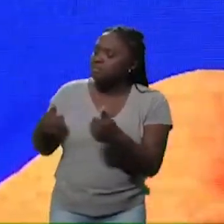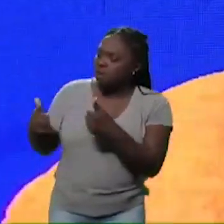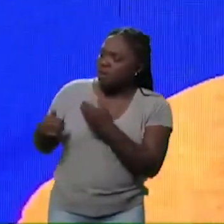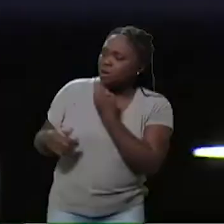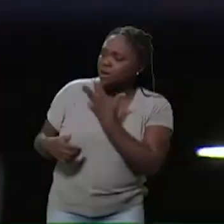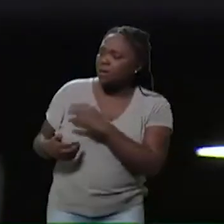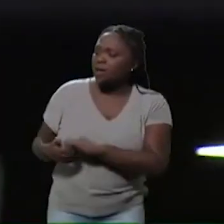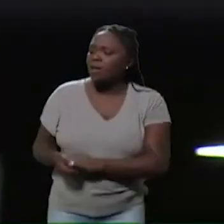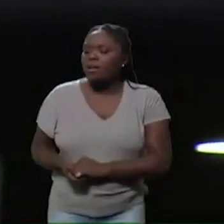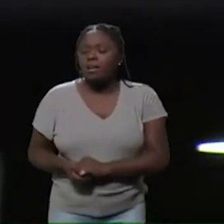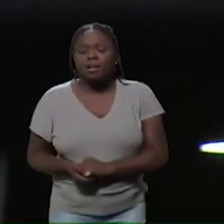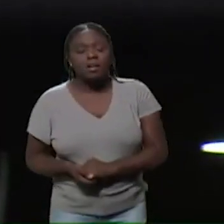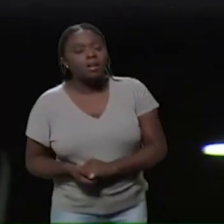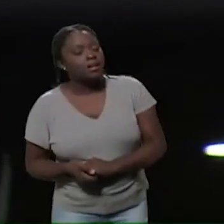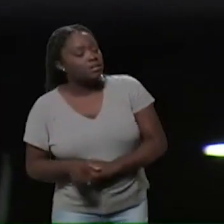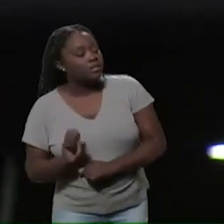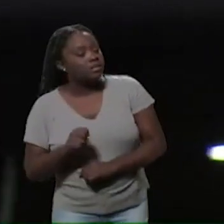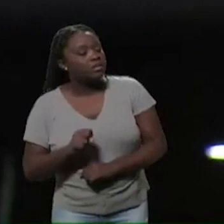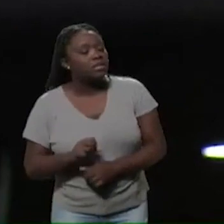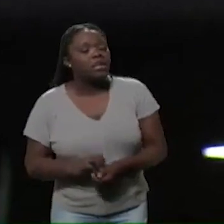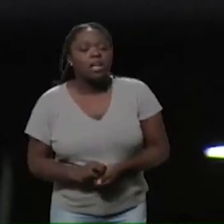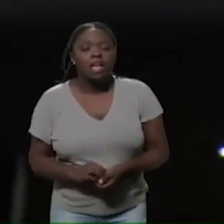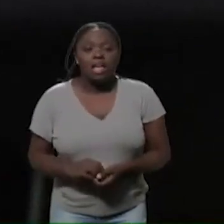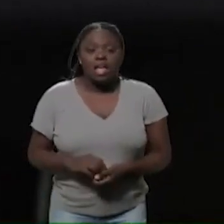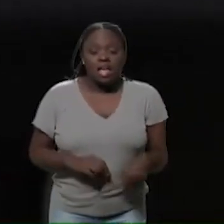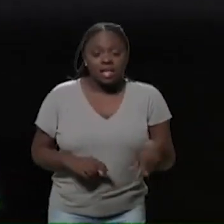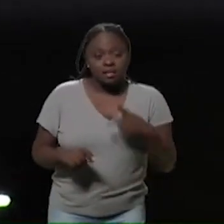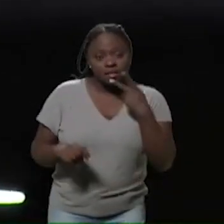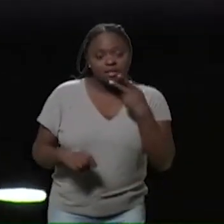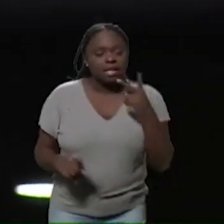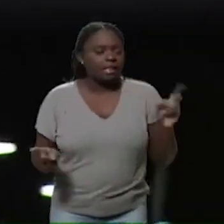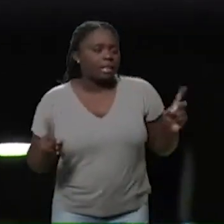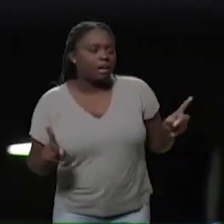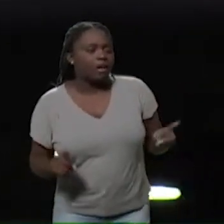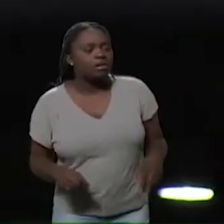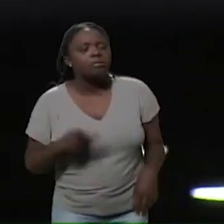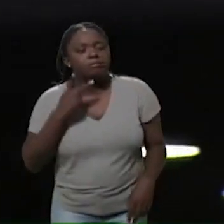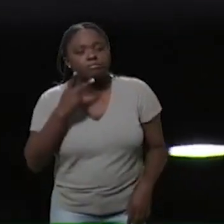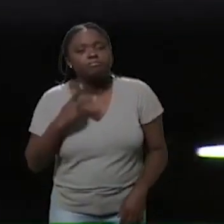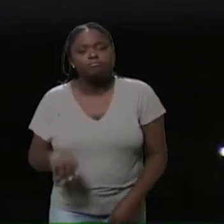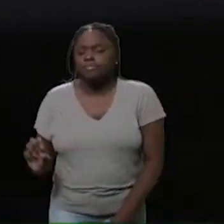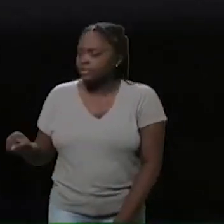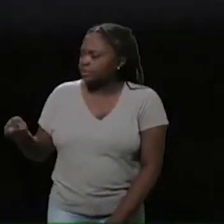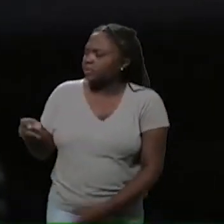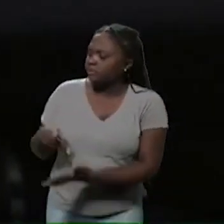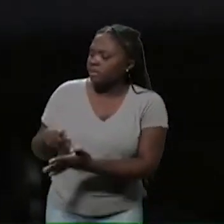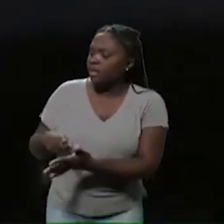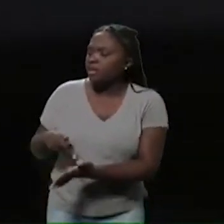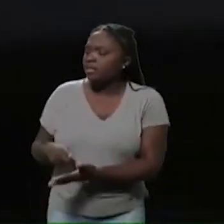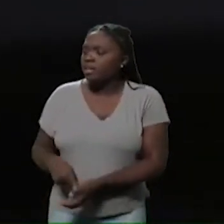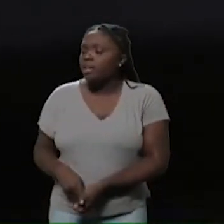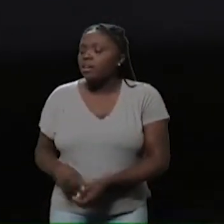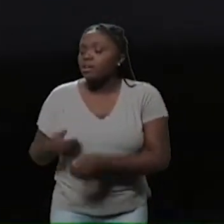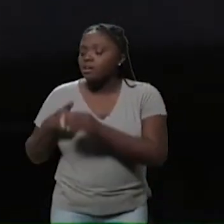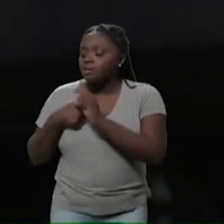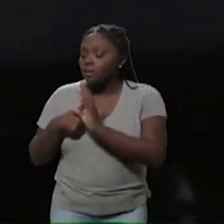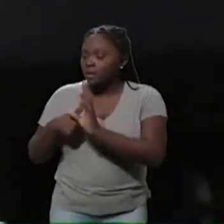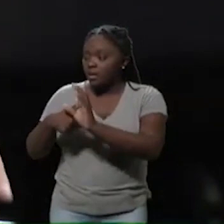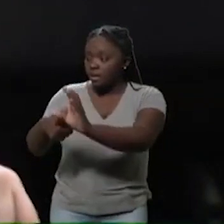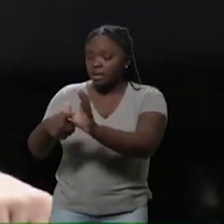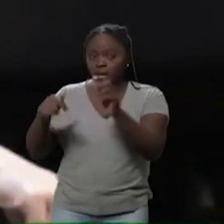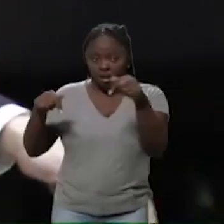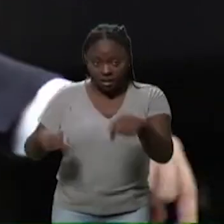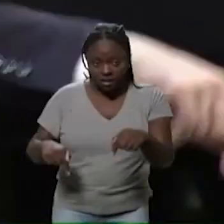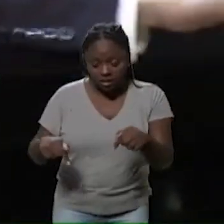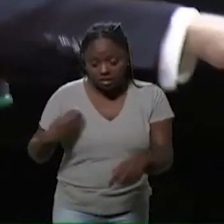mesmo. Eles ficaram assim chocados, que eles acharam que eu ia, não. Eu falei: curte mesmo, curte menos mesmo. O crente, ele aqui